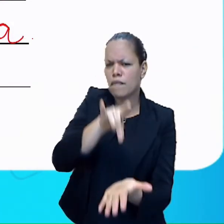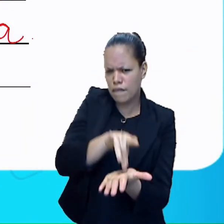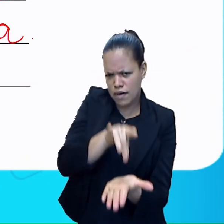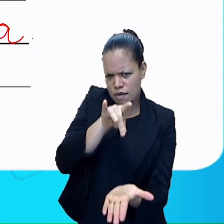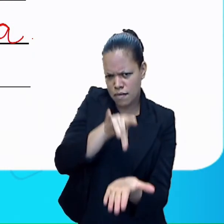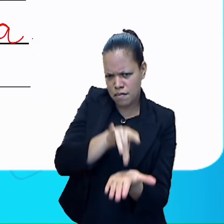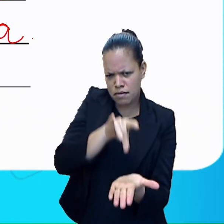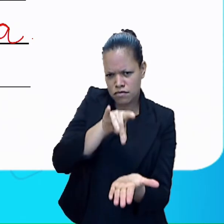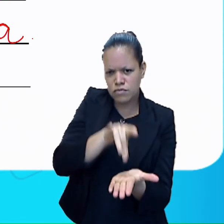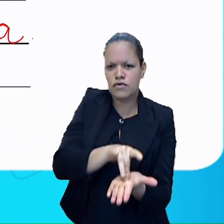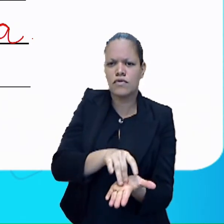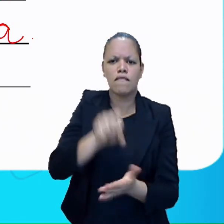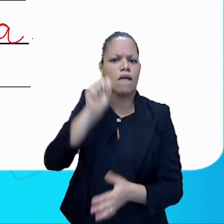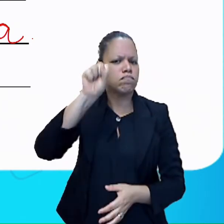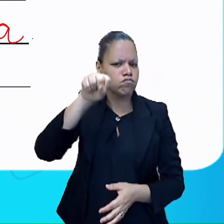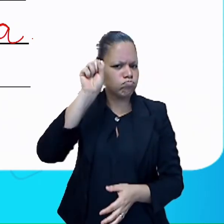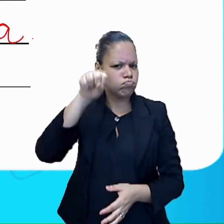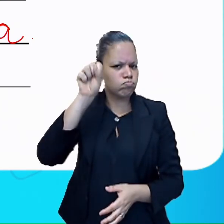afirmativa também.